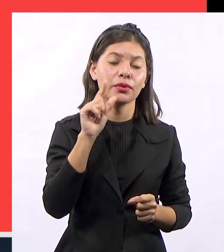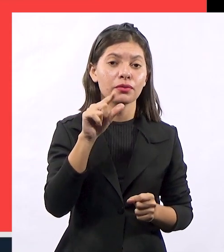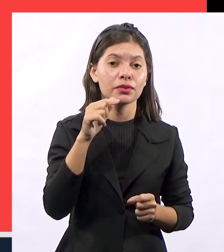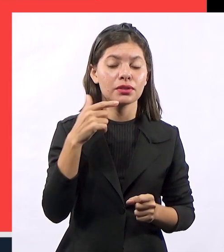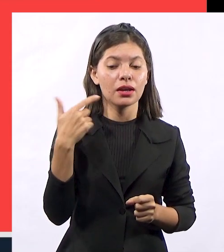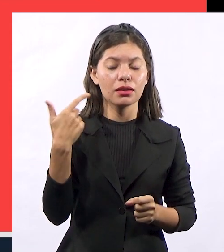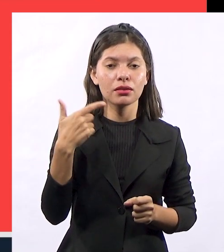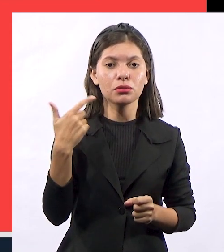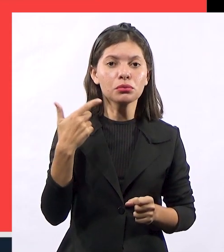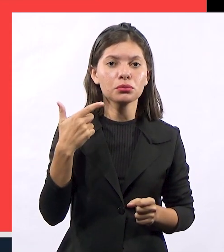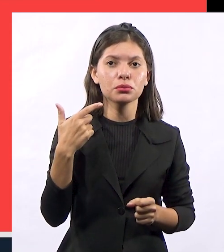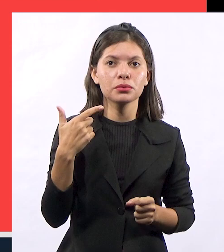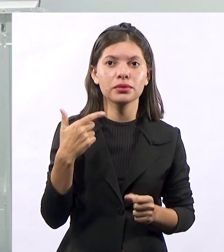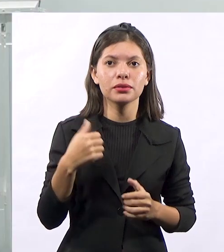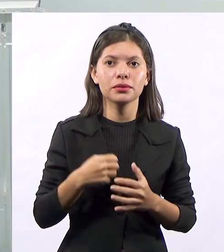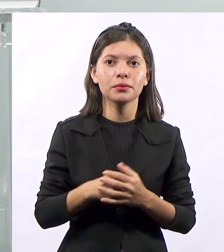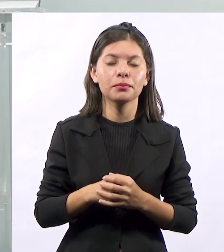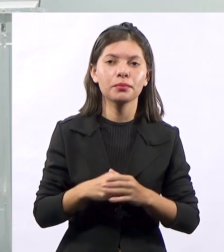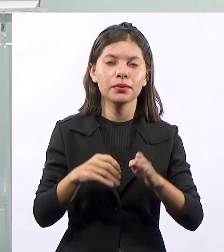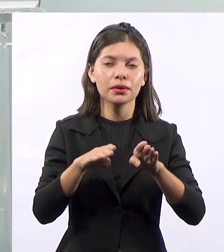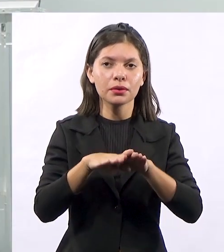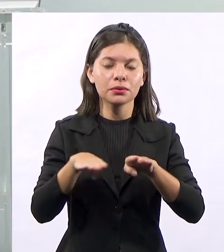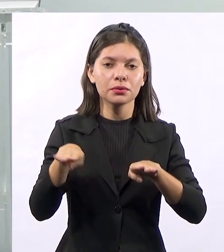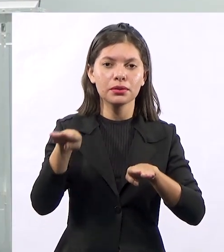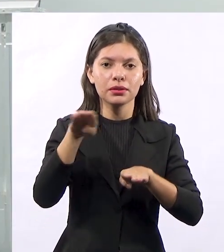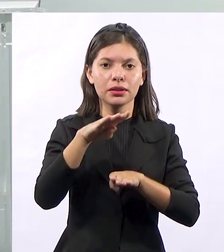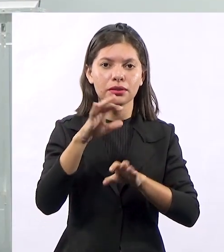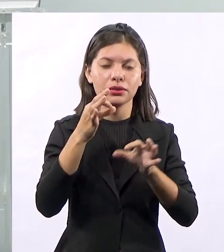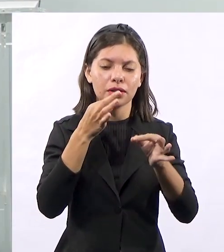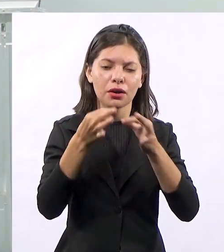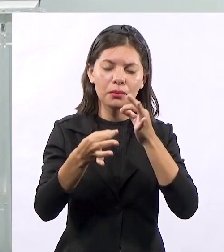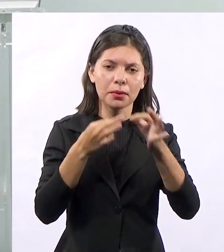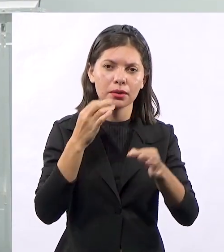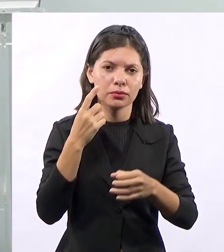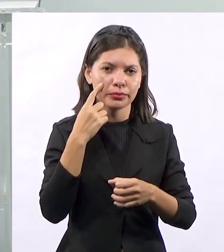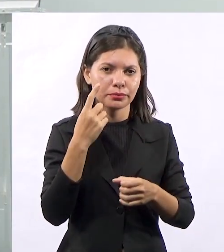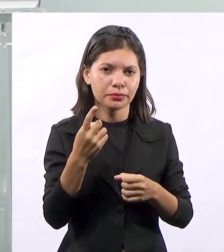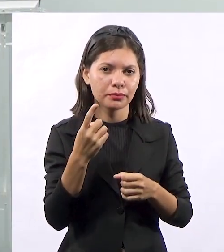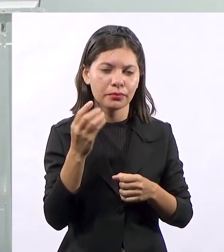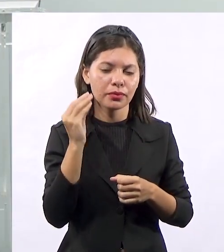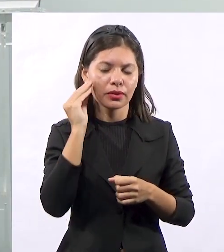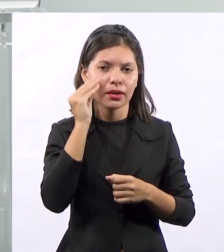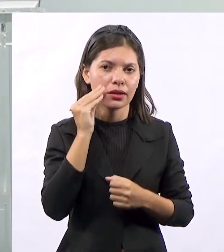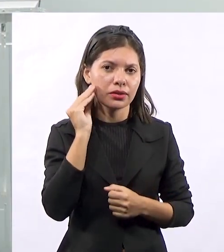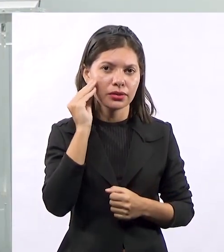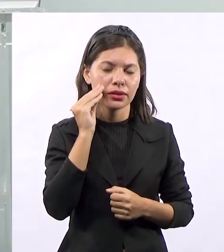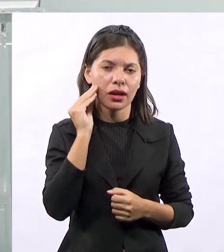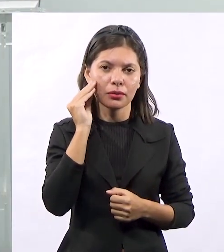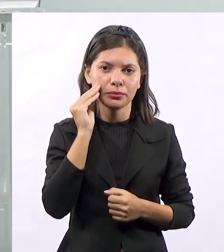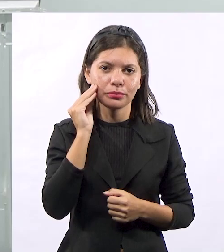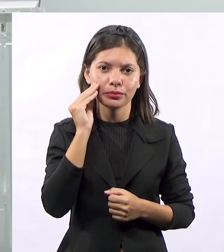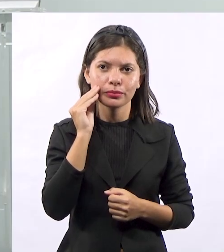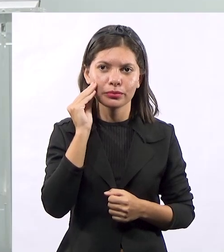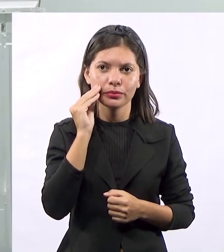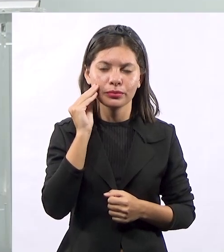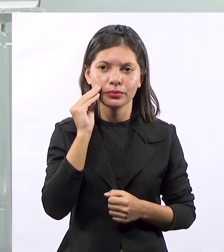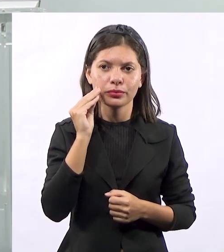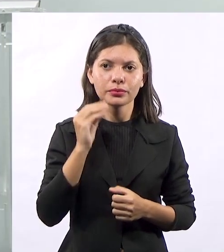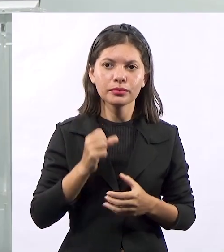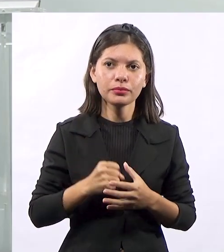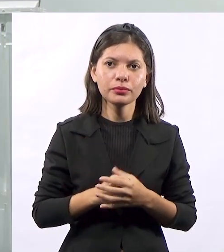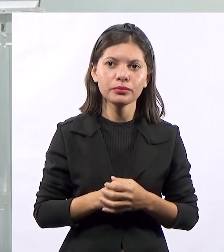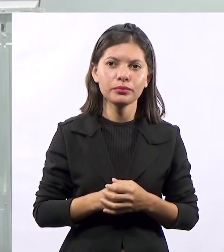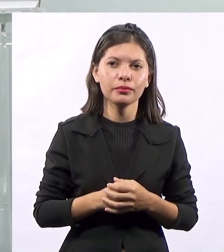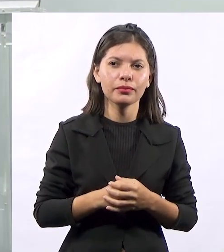tem 2 formas de conferir autoridade ao seu argumento. Ou pela testagem, pelo experimento. Então,